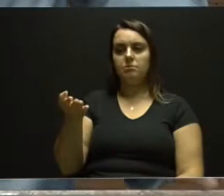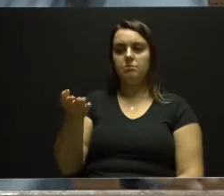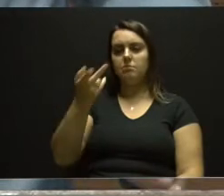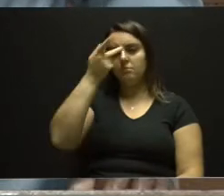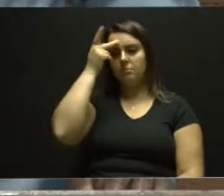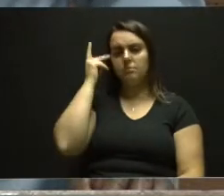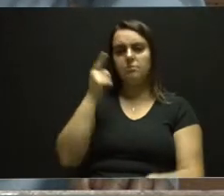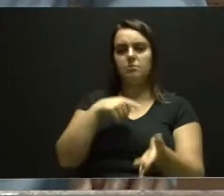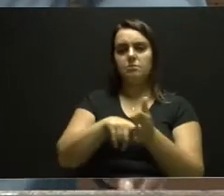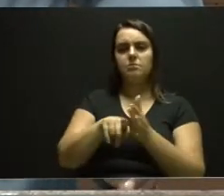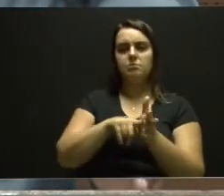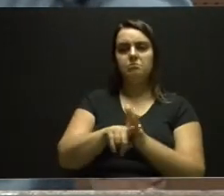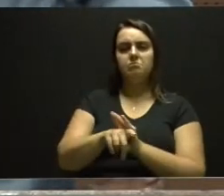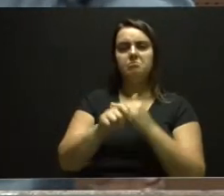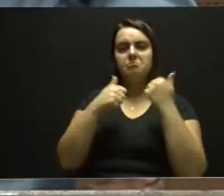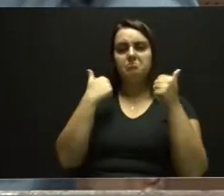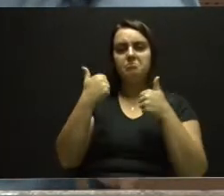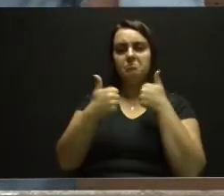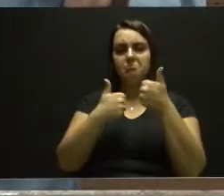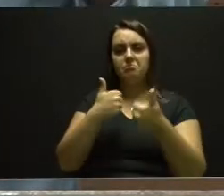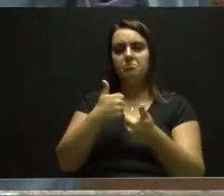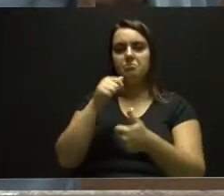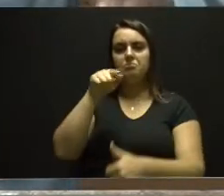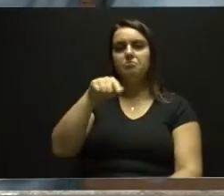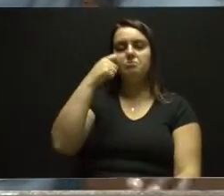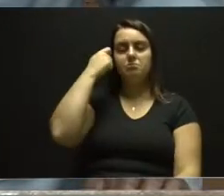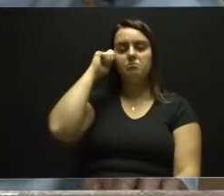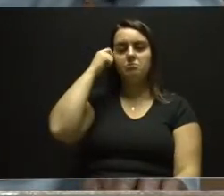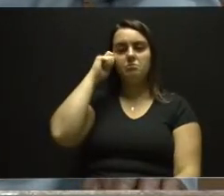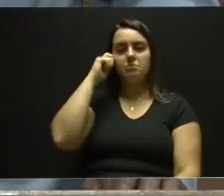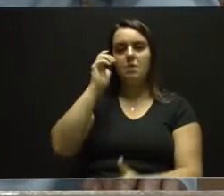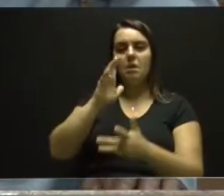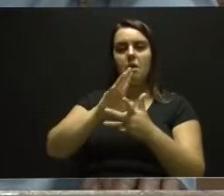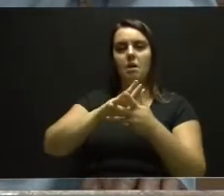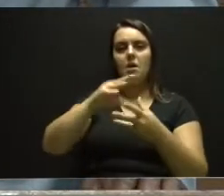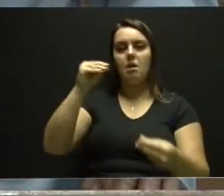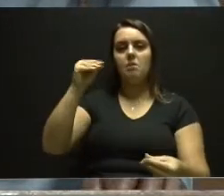bacana rapaz você é o negro de alma branca